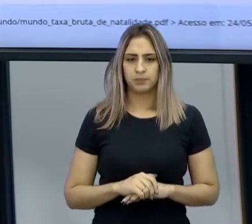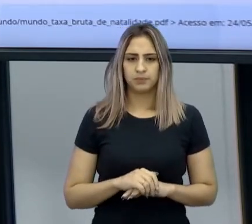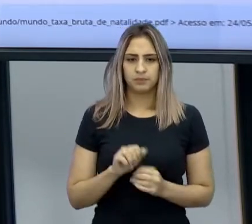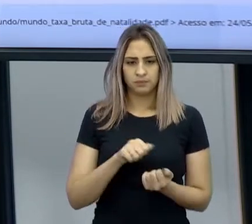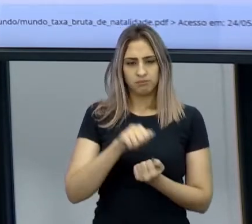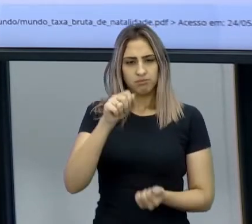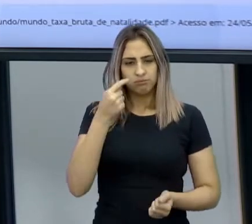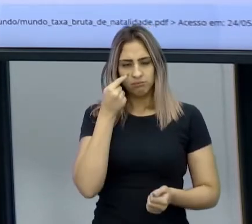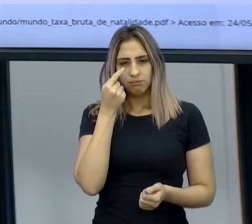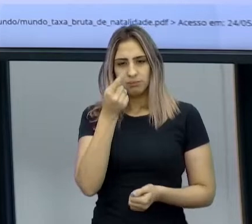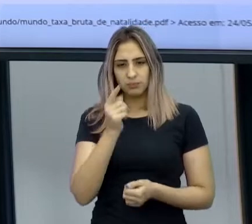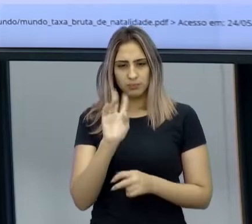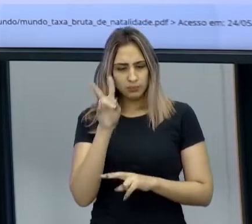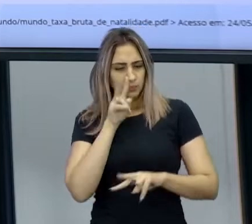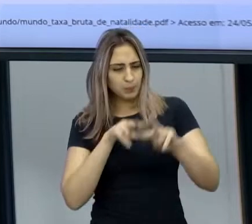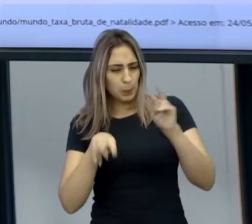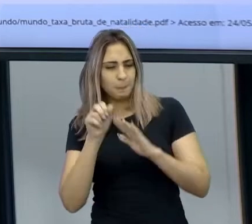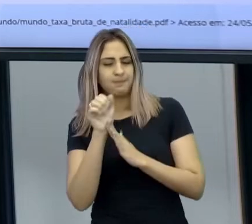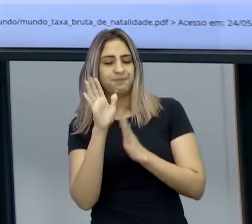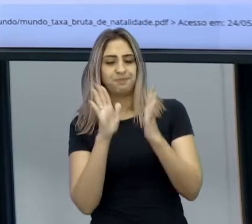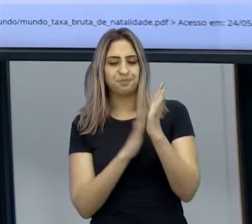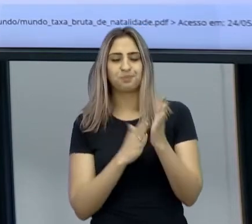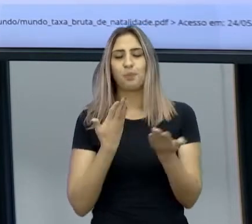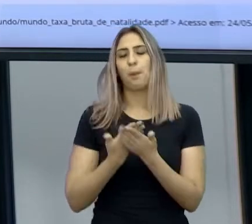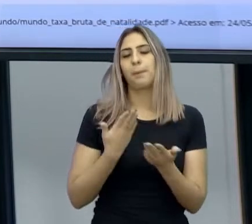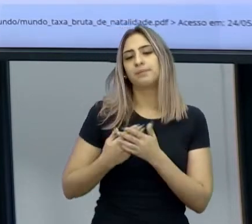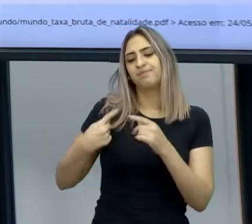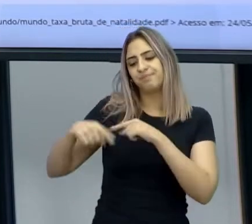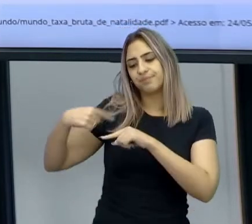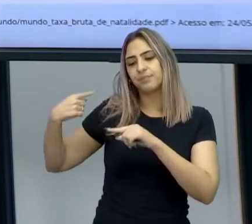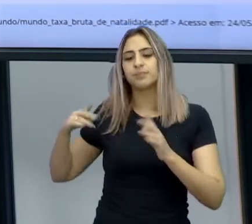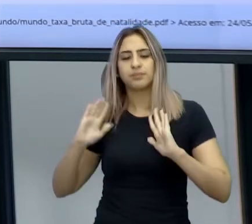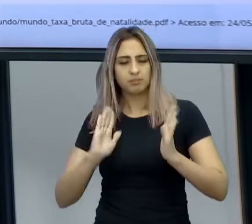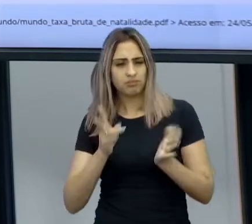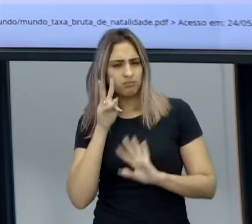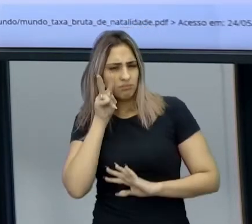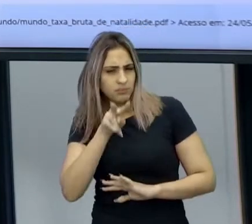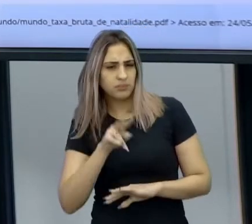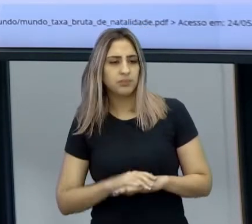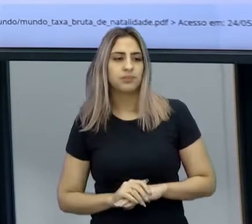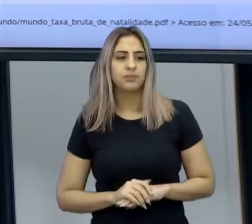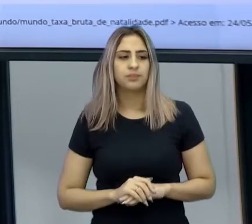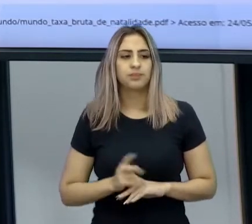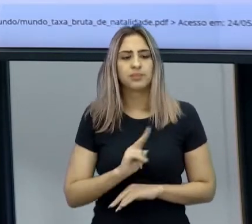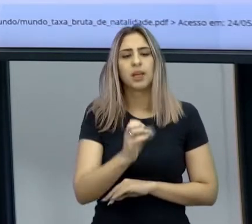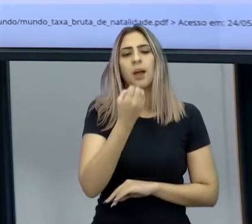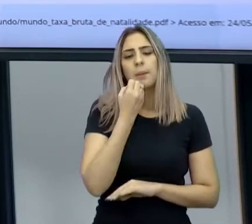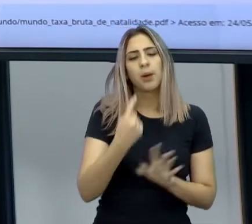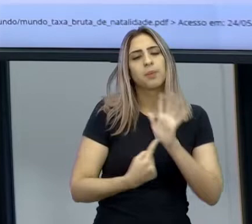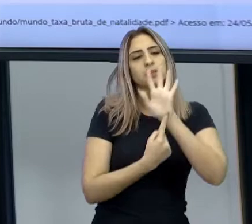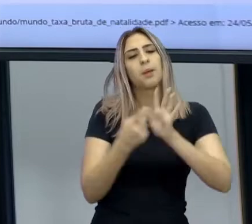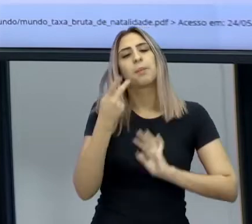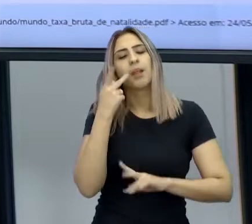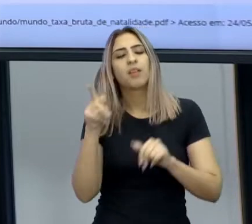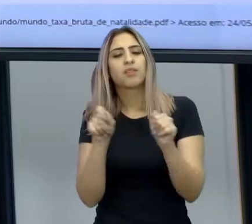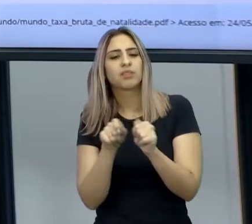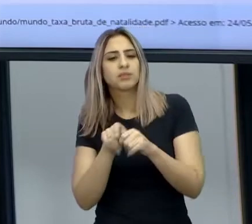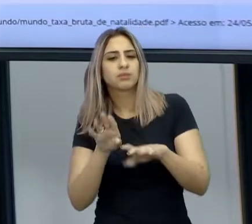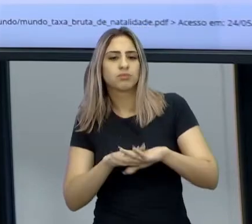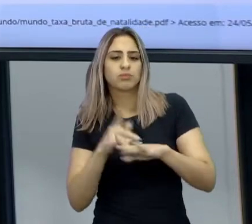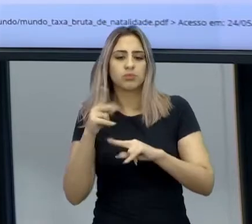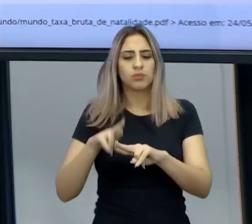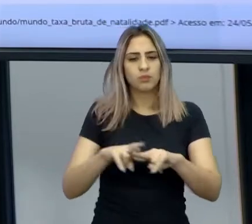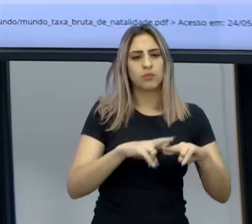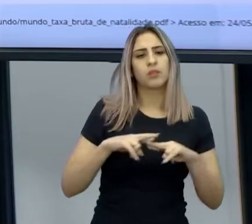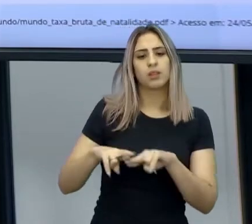nós já observamos em atividades e aulas anteriores, mas nunca é demais sempre apresentar aí para fazer, né, uma